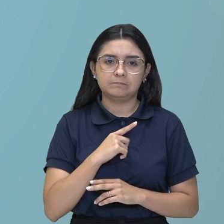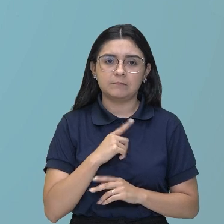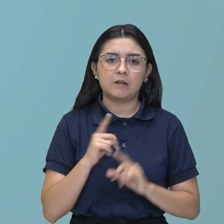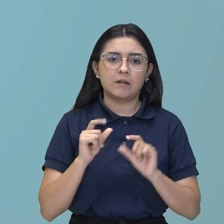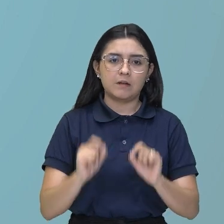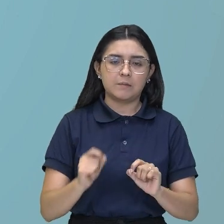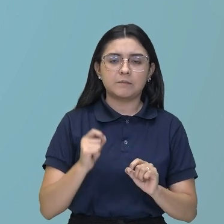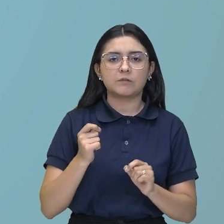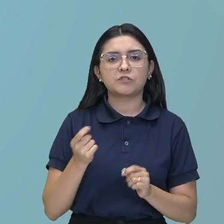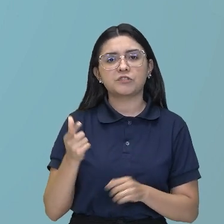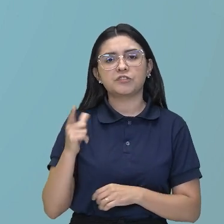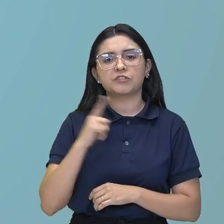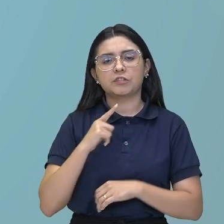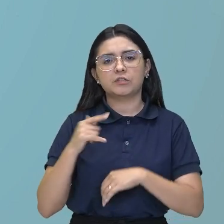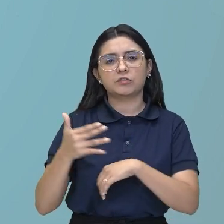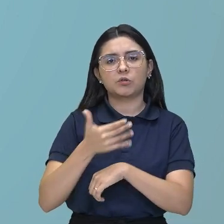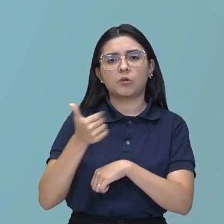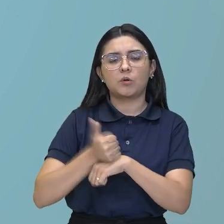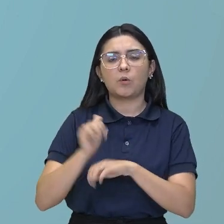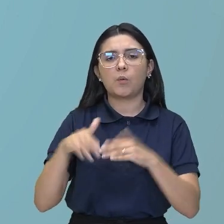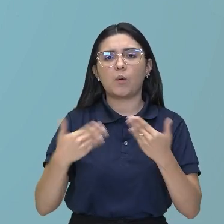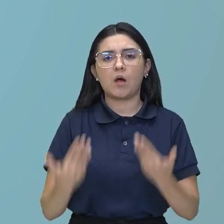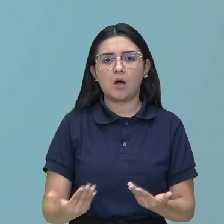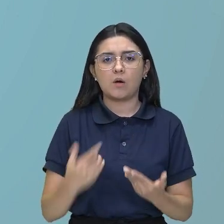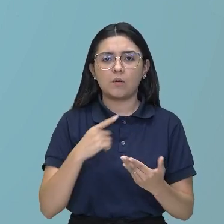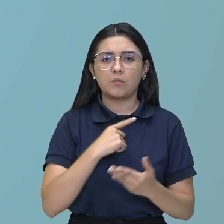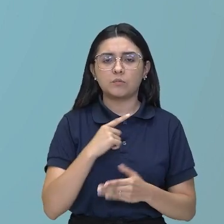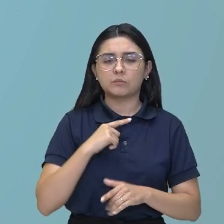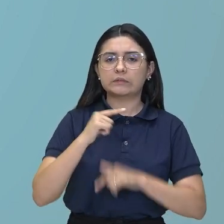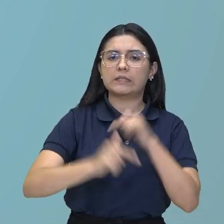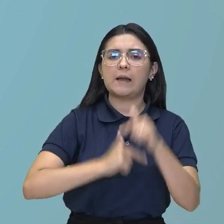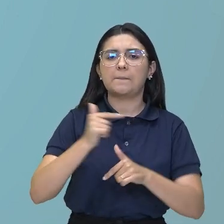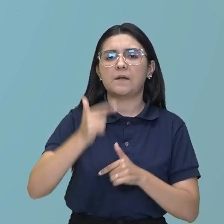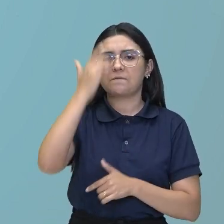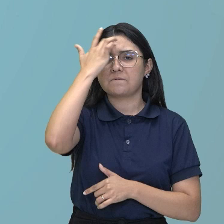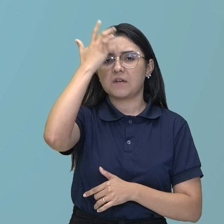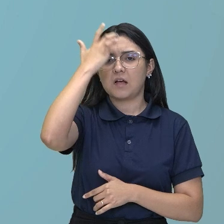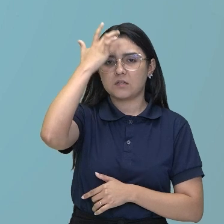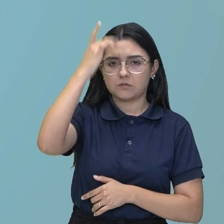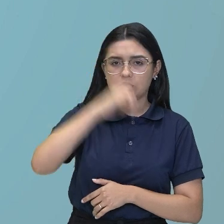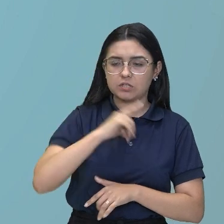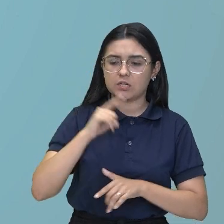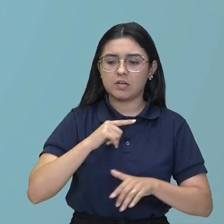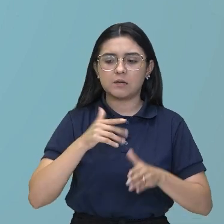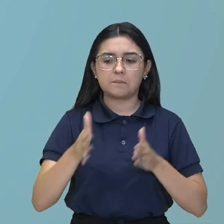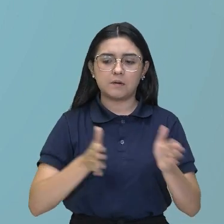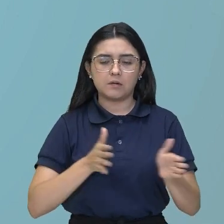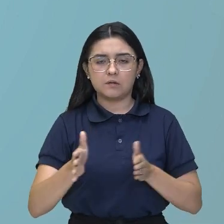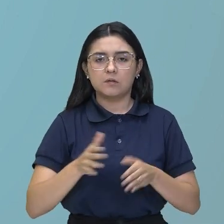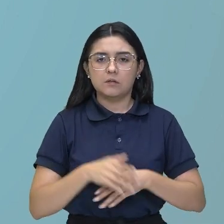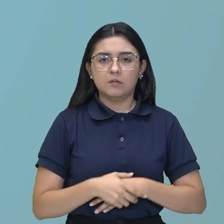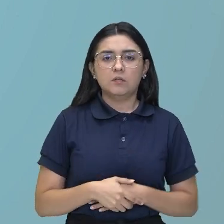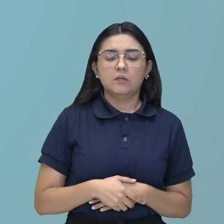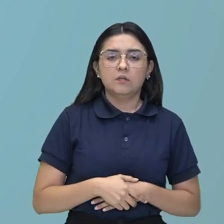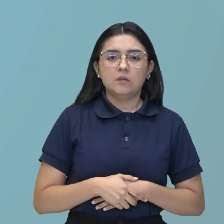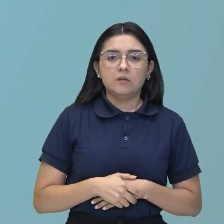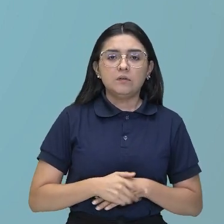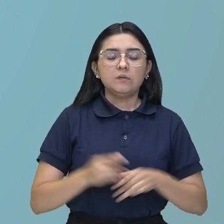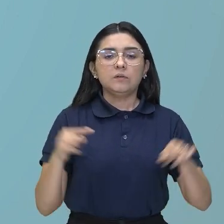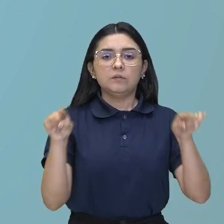colônias. Então, qual era a mão de obra acessível que tinha aí no momento, e além de